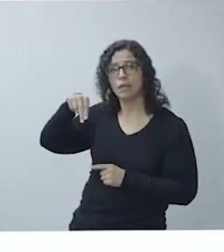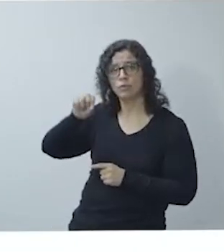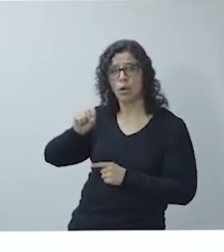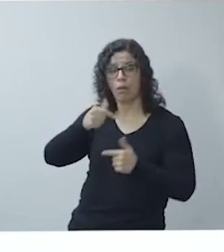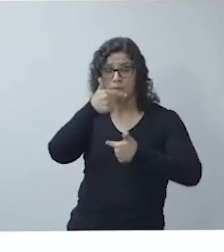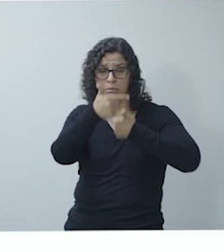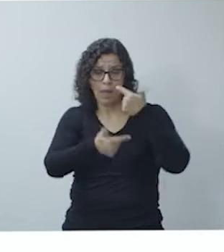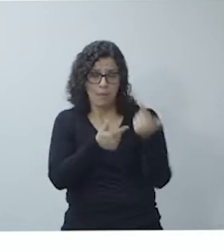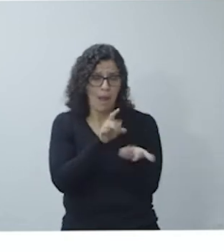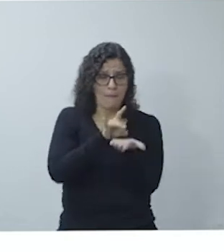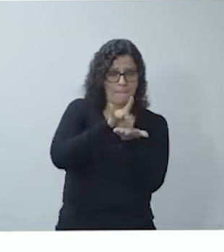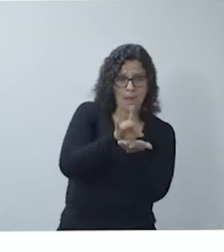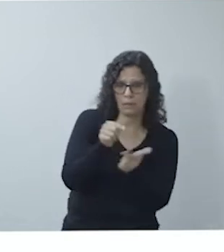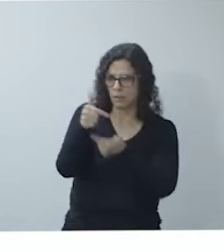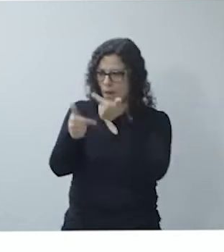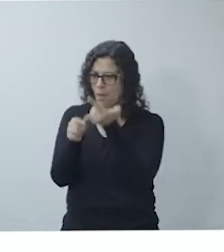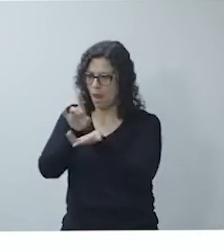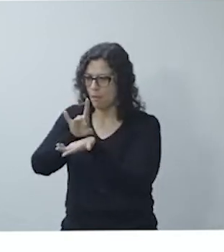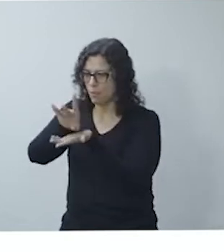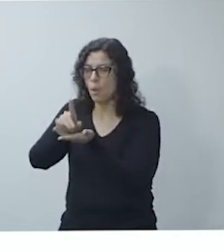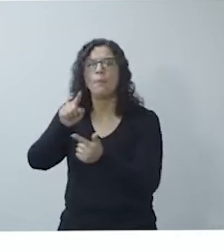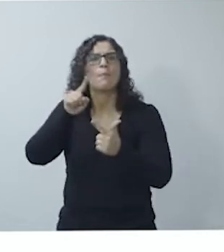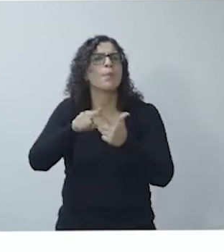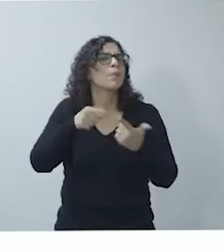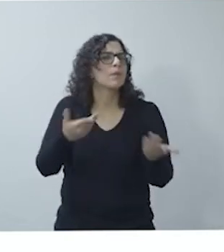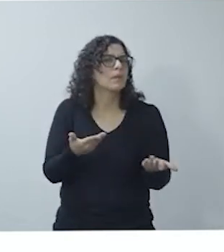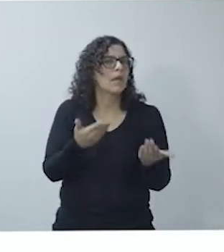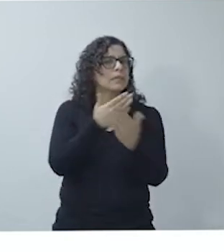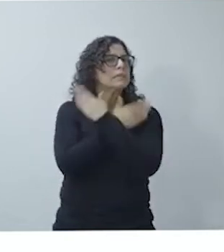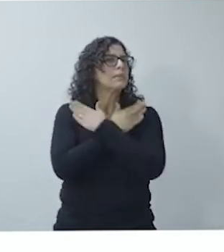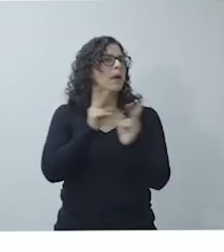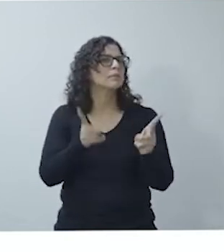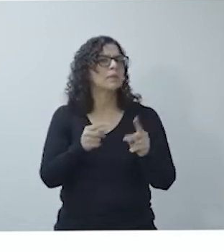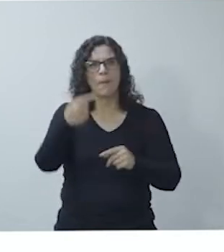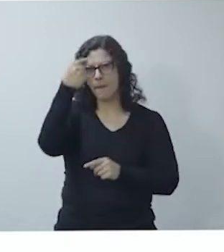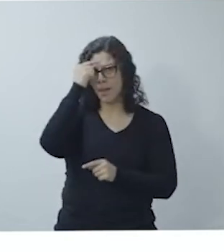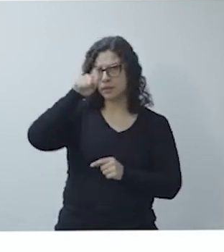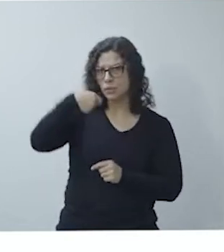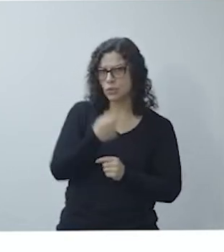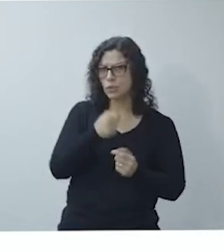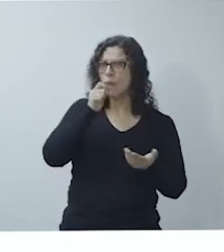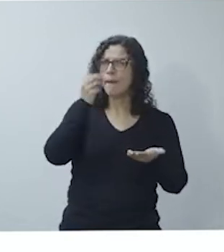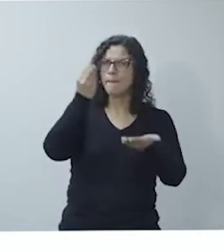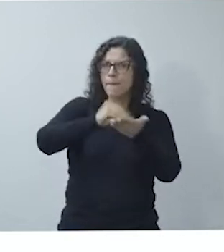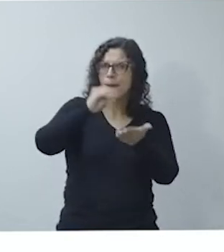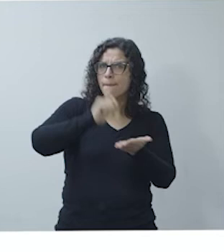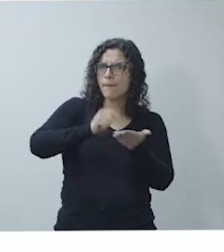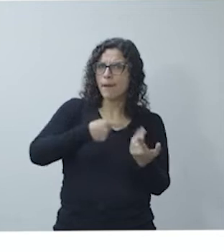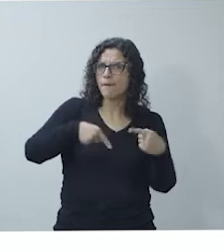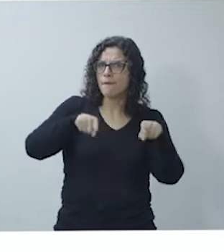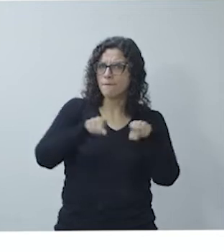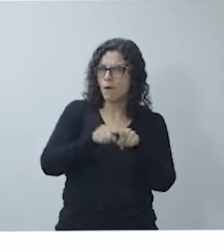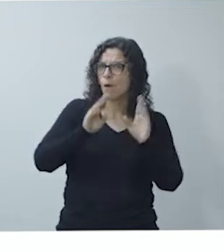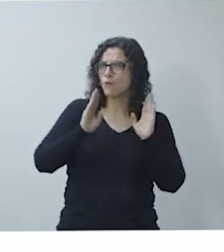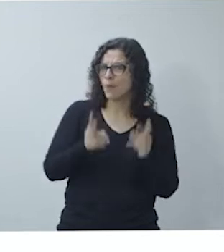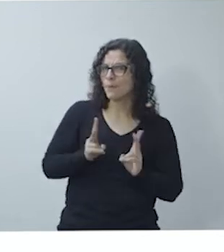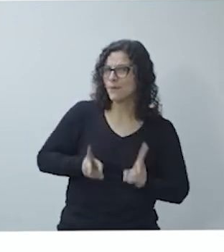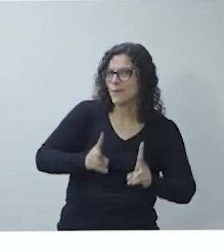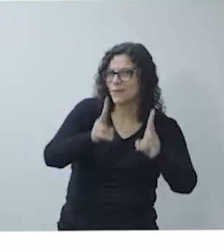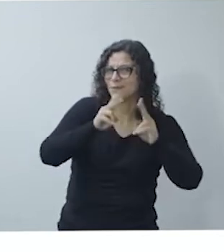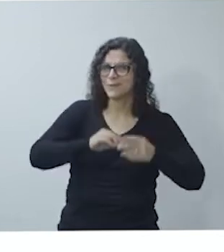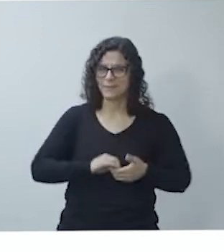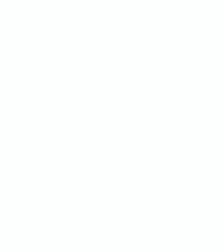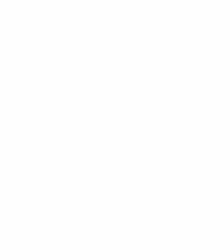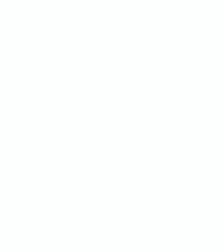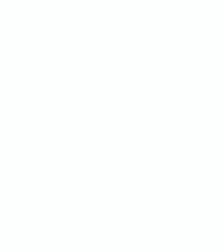manter empregado? Vou dar um tempo para você pensar a esse respeito, colocar as suas ideias no papel e é claro que eu já volto para a